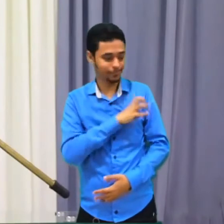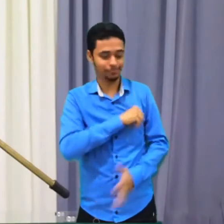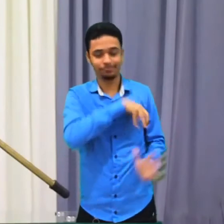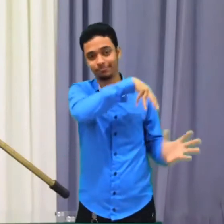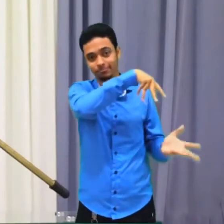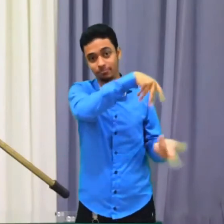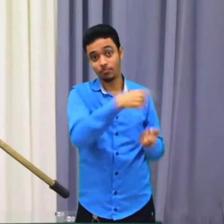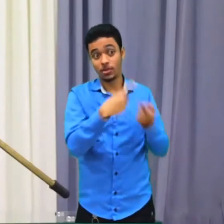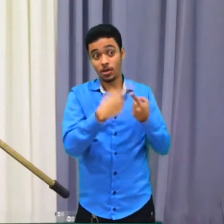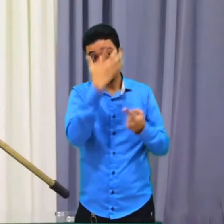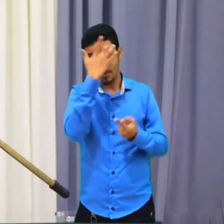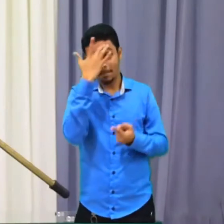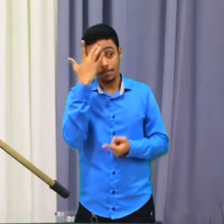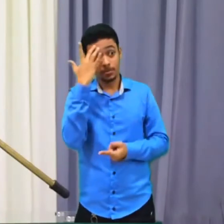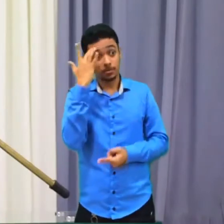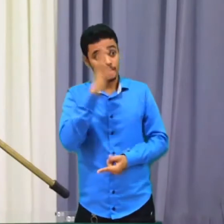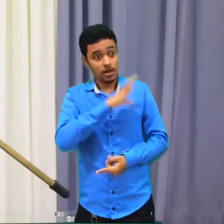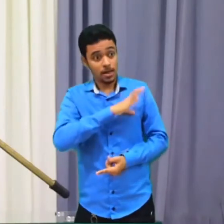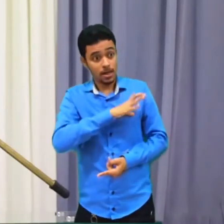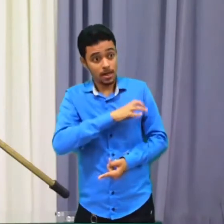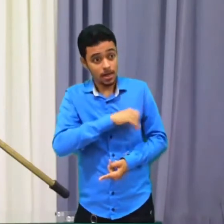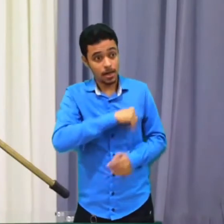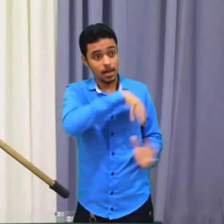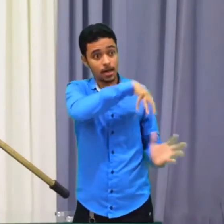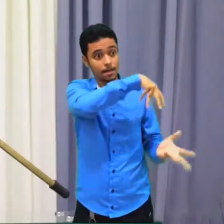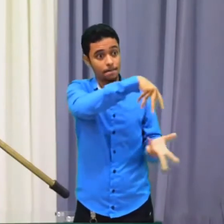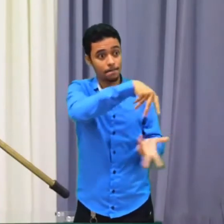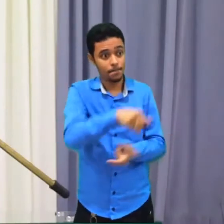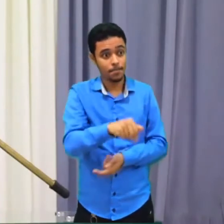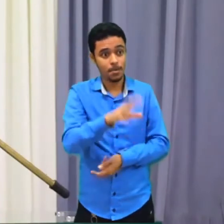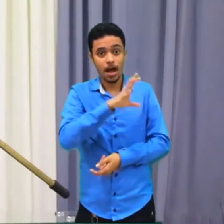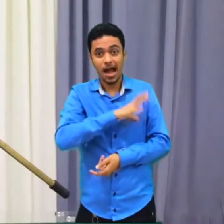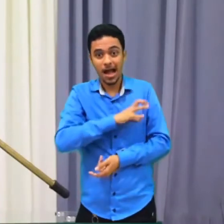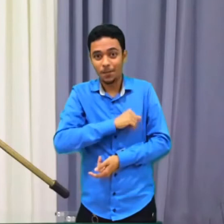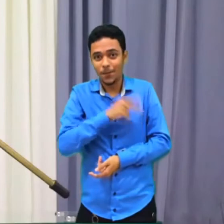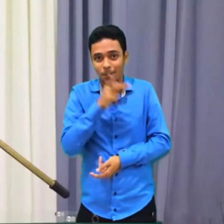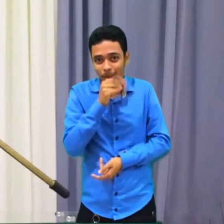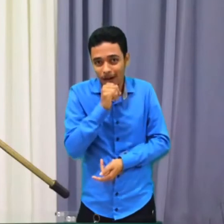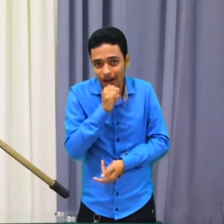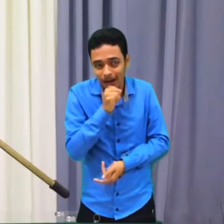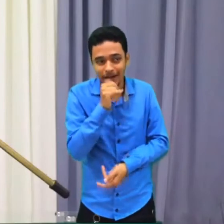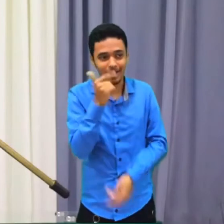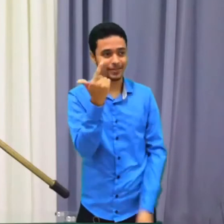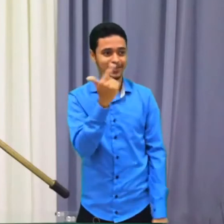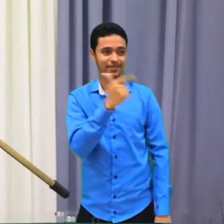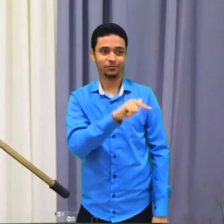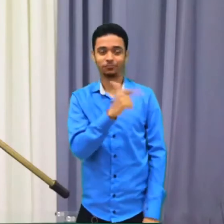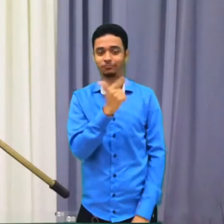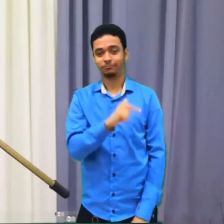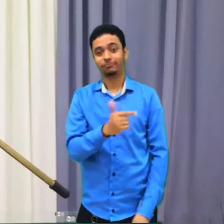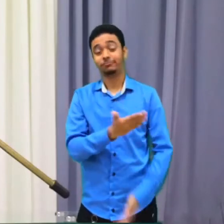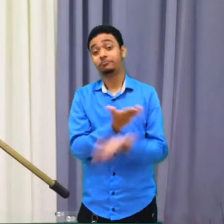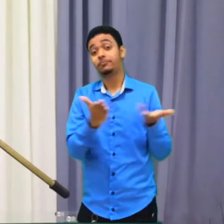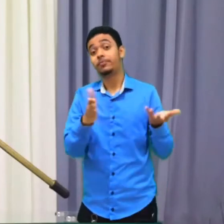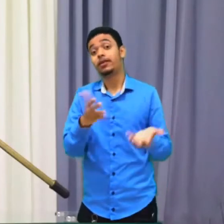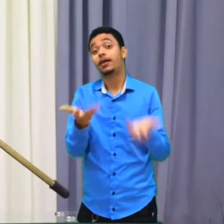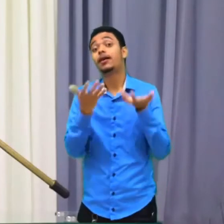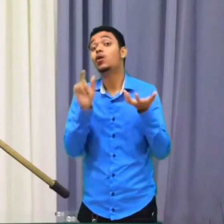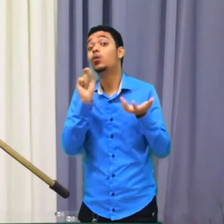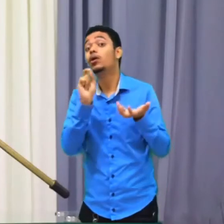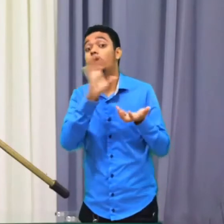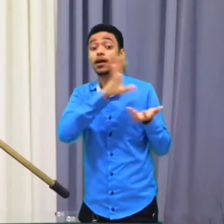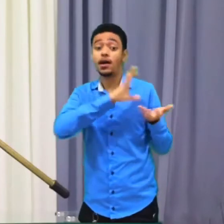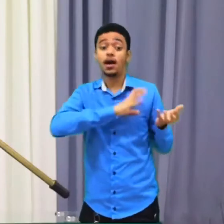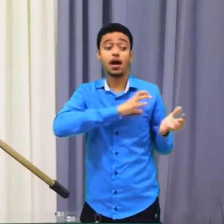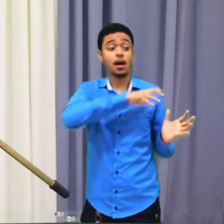porque aquele que ama o mundo, o amor do Pai não está nele. E o que você prefere, amar